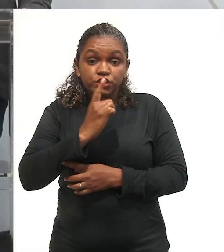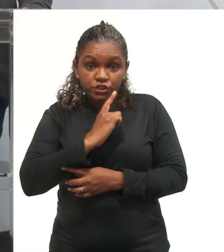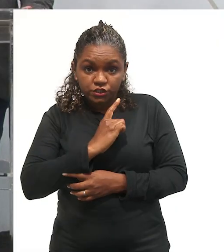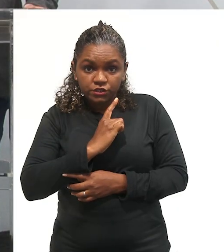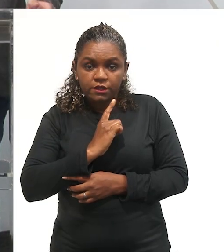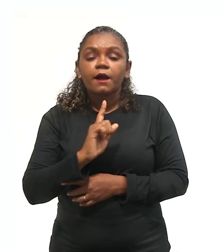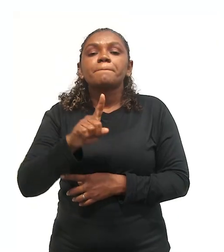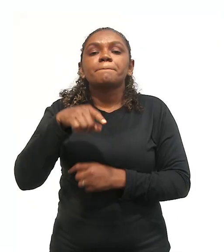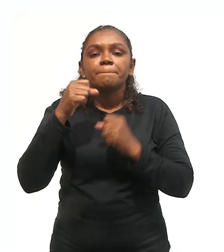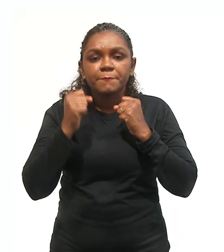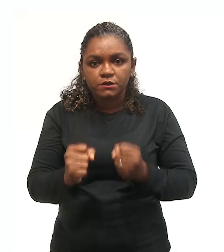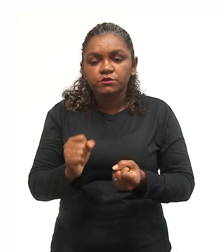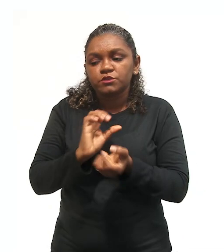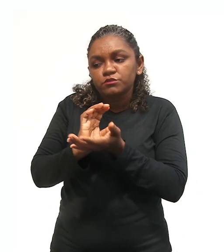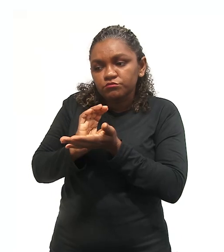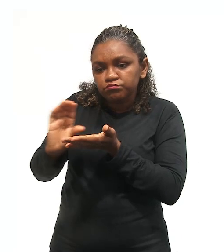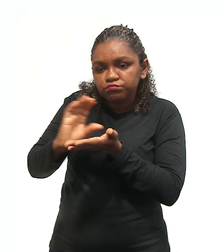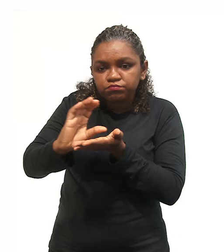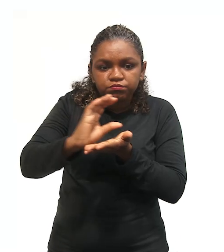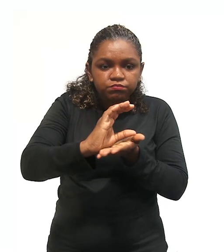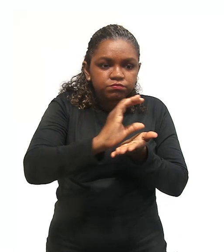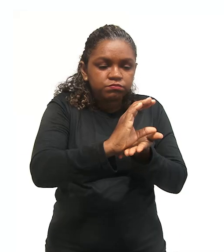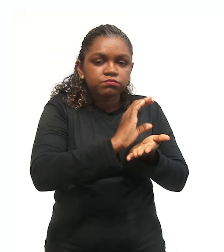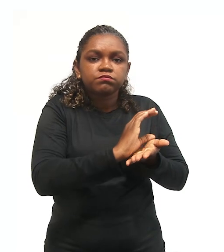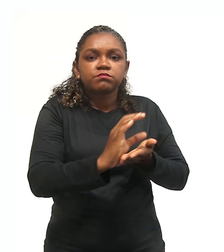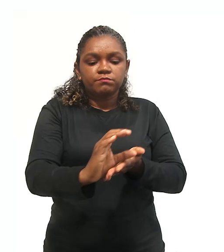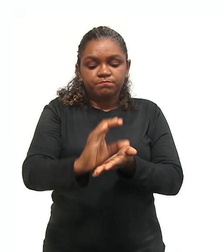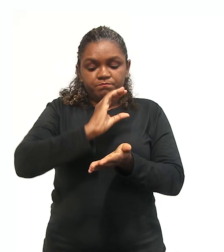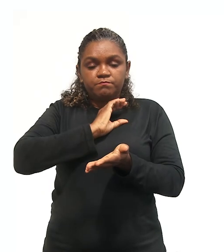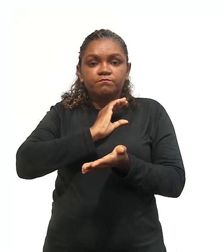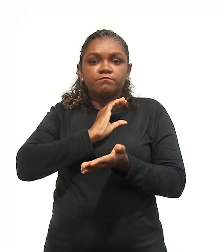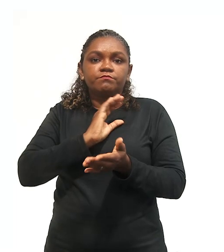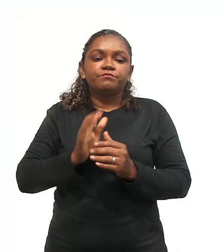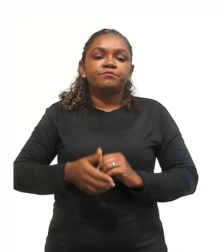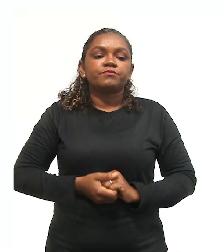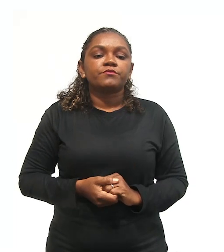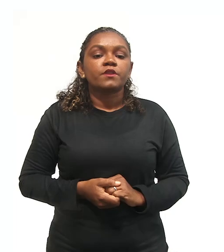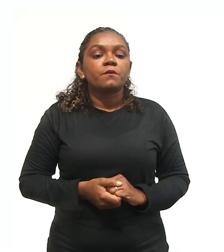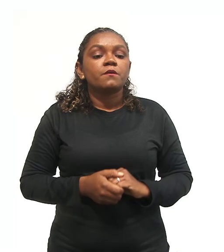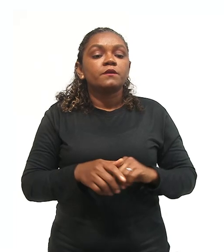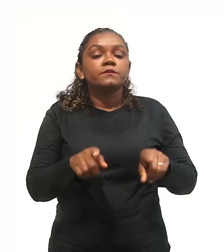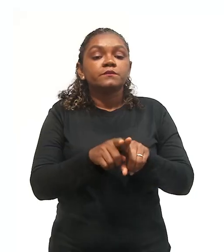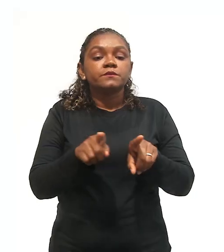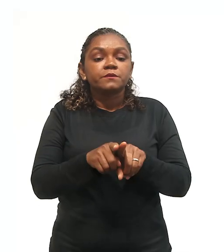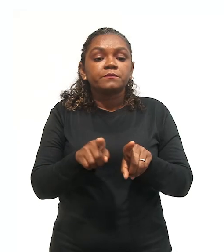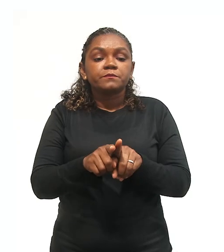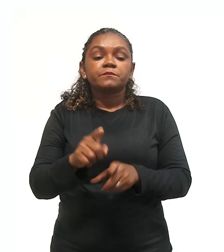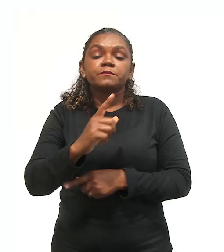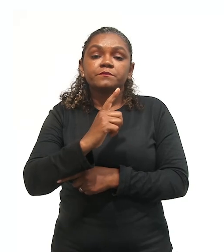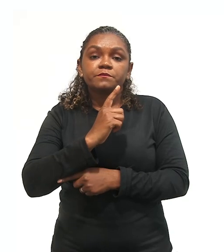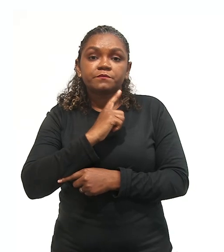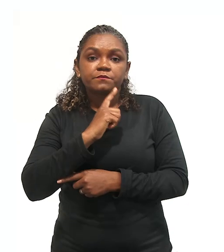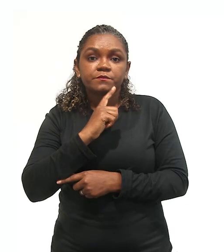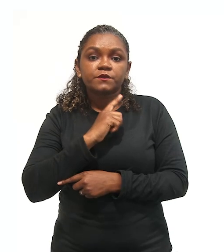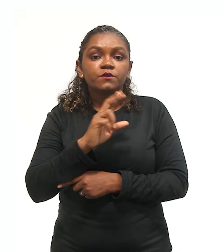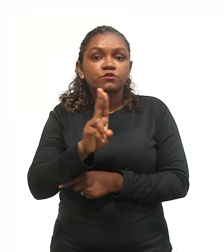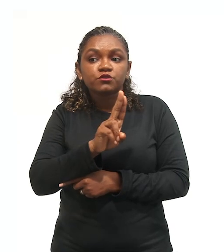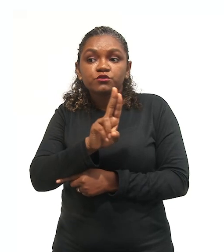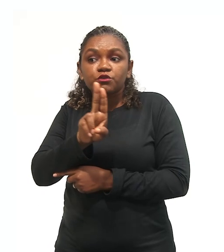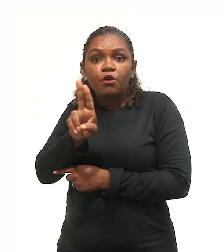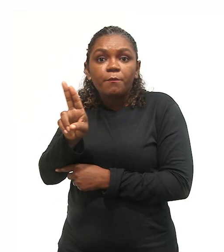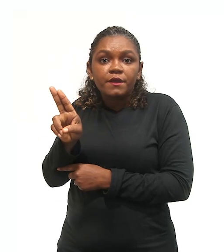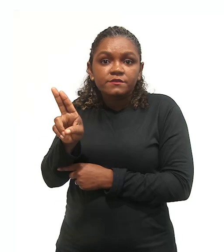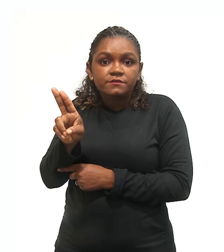sócios, tá bom? E aqui temos, para esse processo, a nomeação do